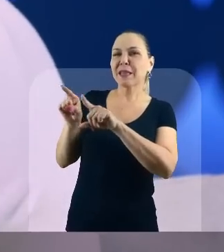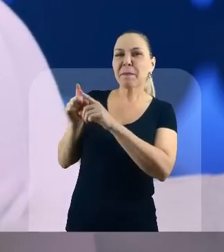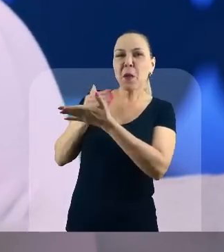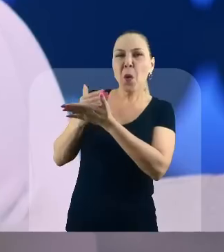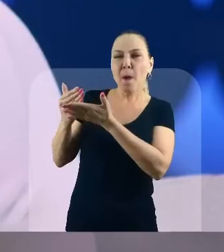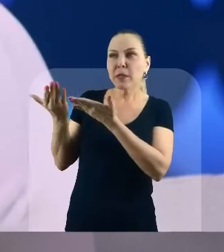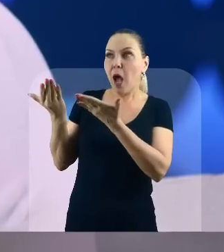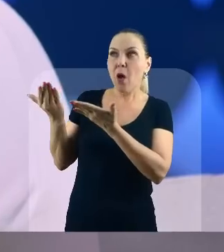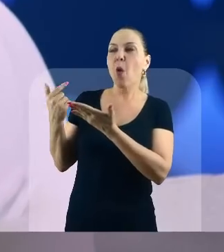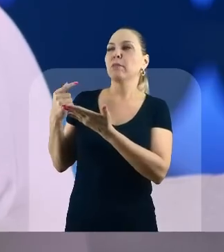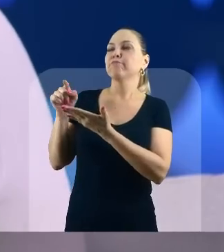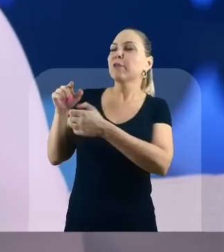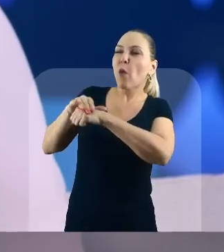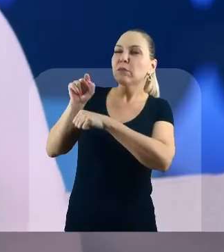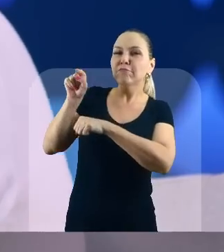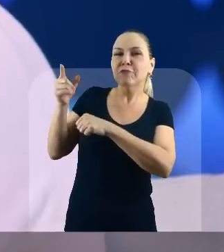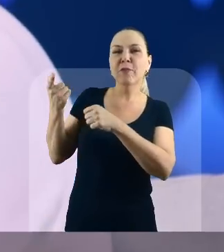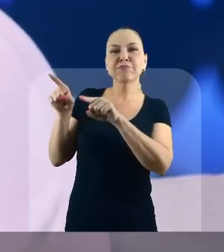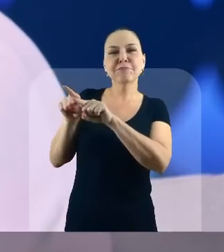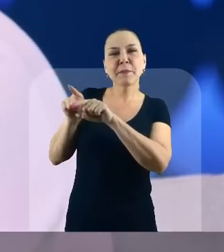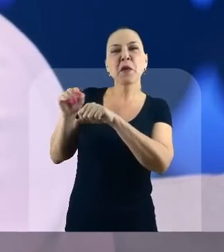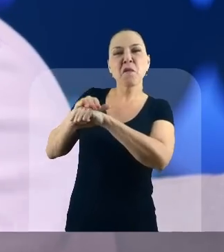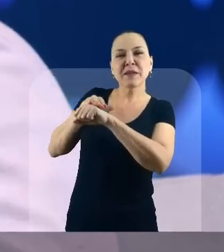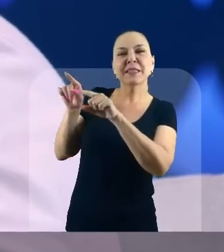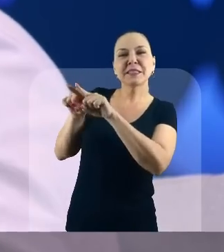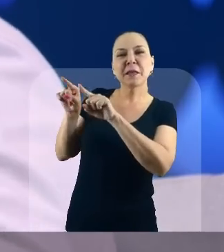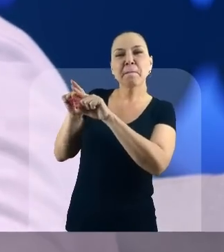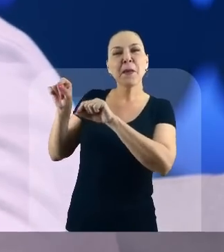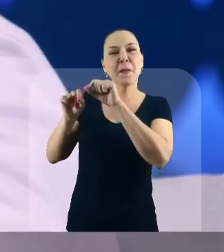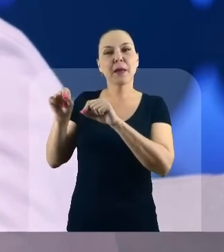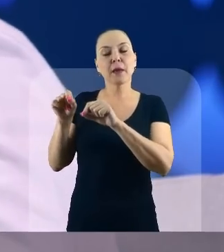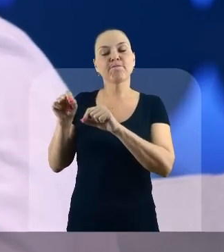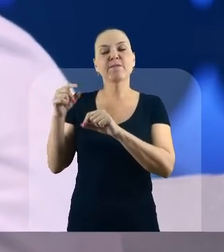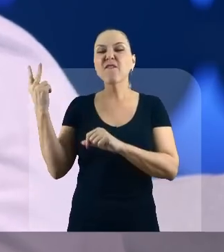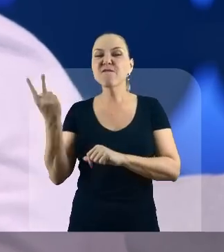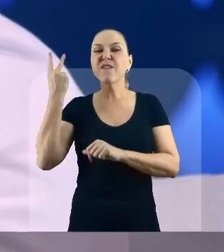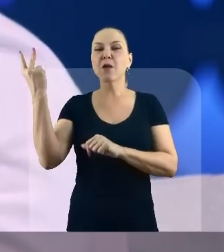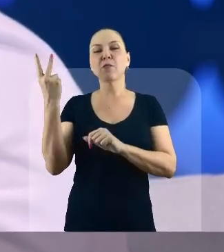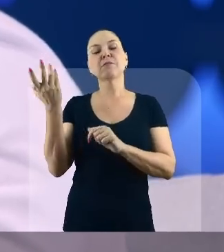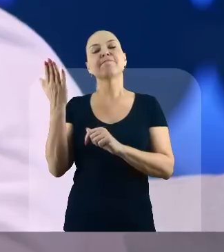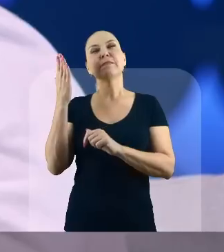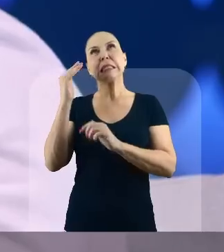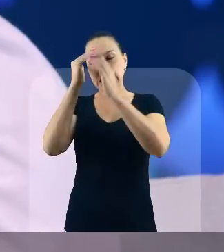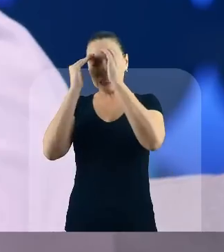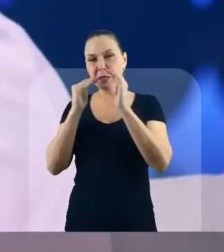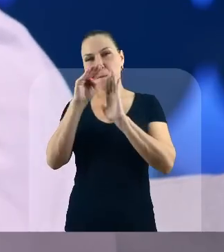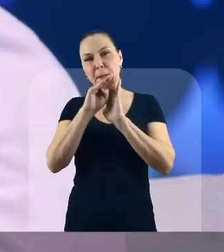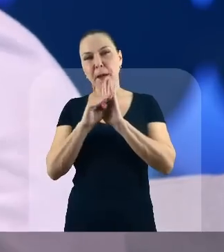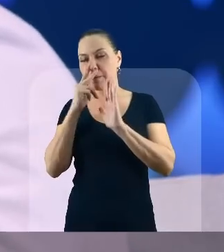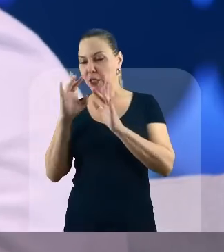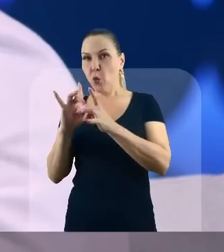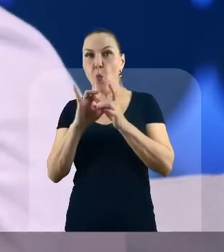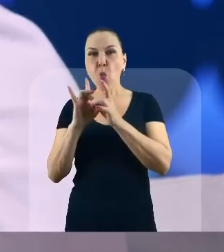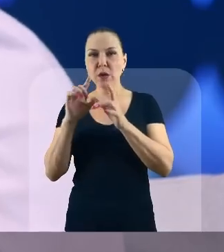conversado há pouco com o senhor e ter conversado também com o Coimbra sobre princípios e valores. Eu acho que uma coisa nos